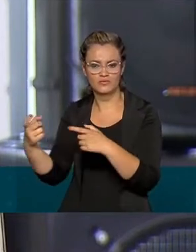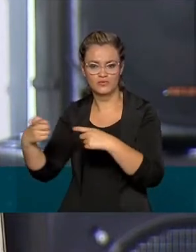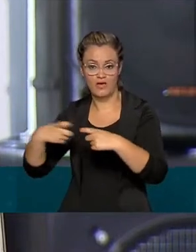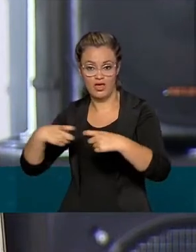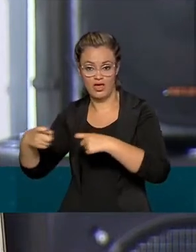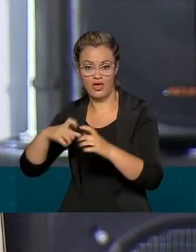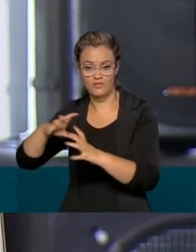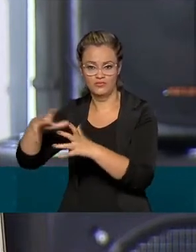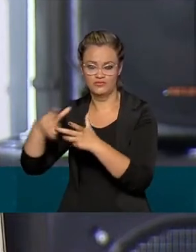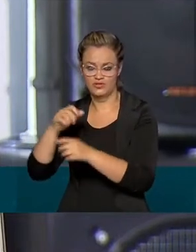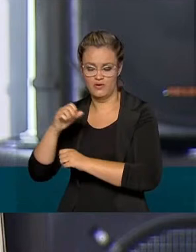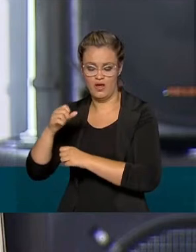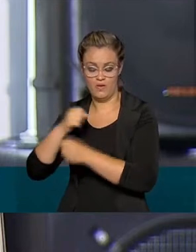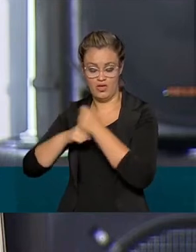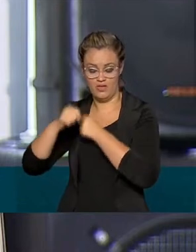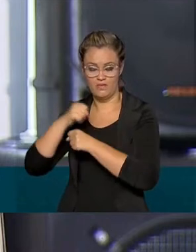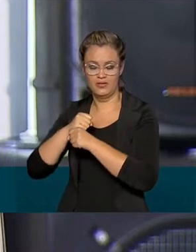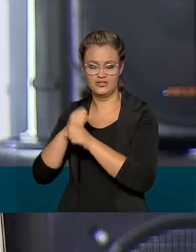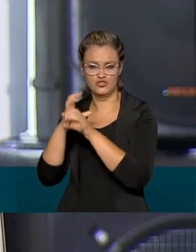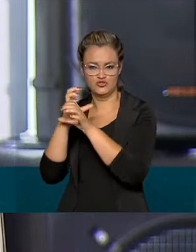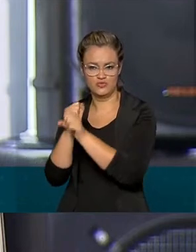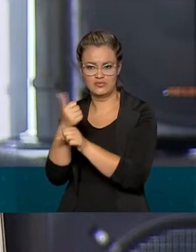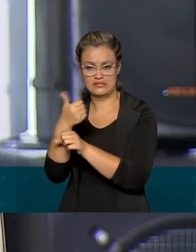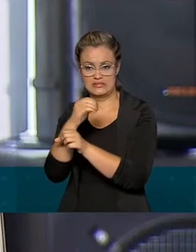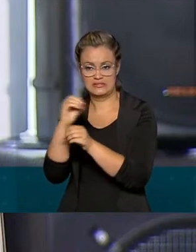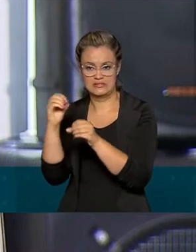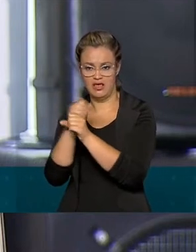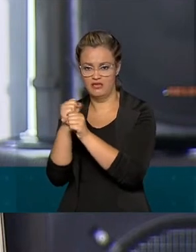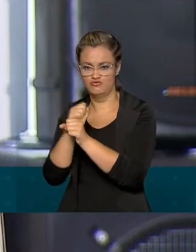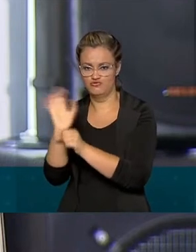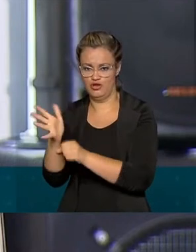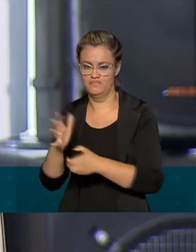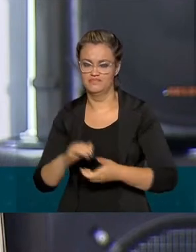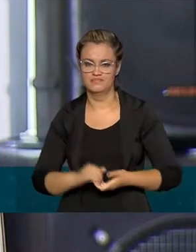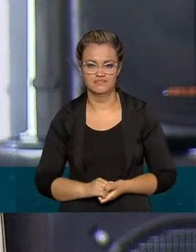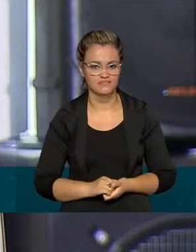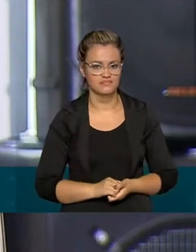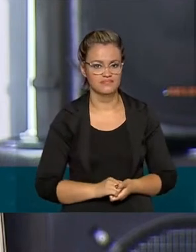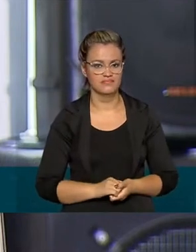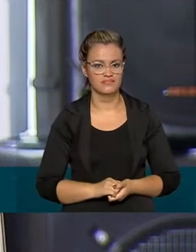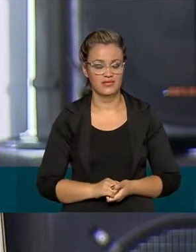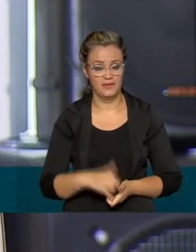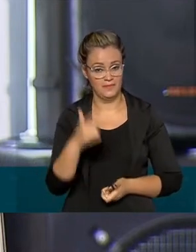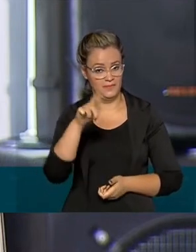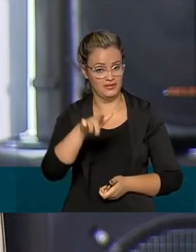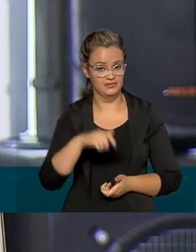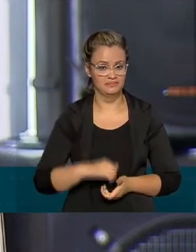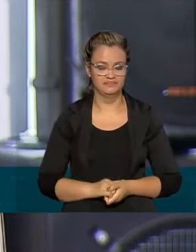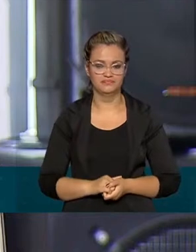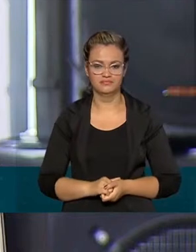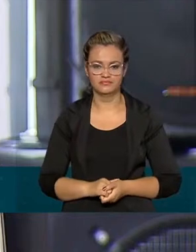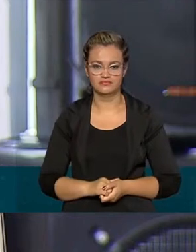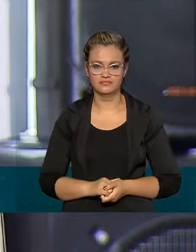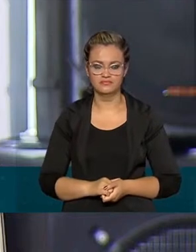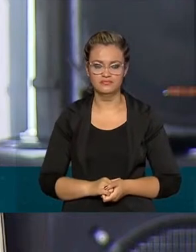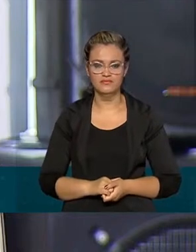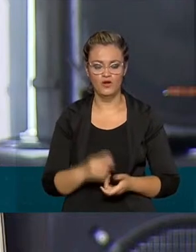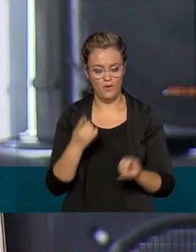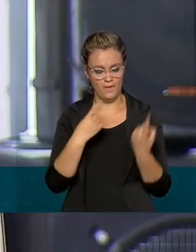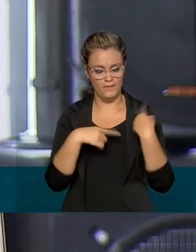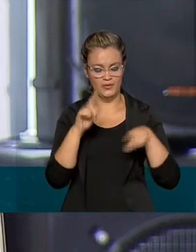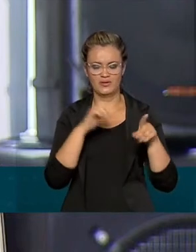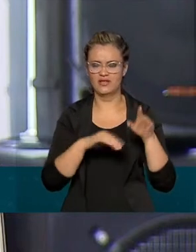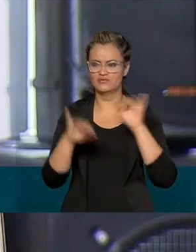Mundial, que no ano passado completou 75 anos. Cabe destacar também o avanço nas